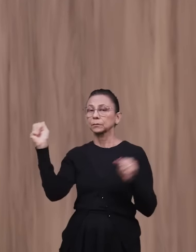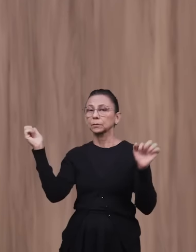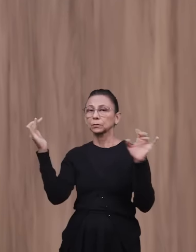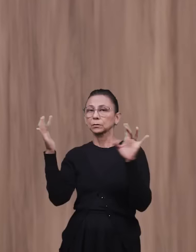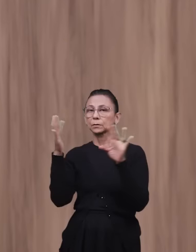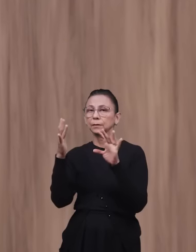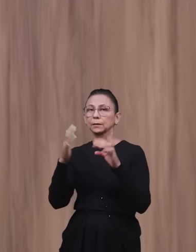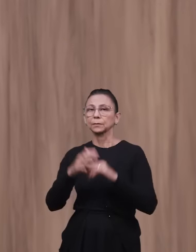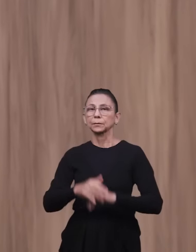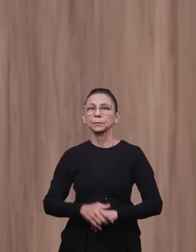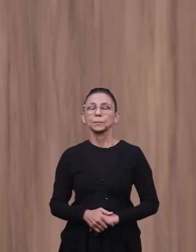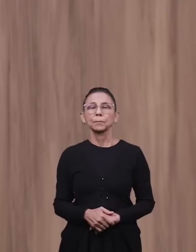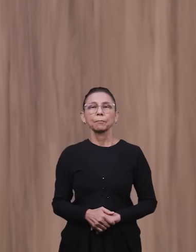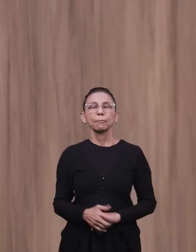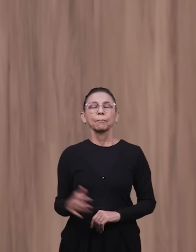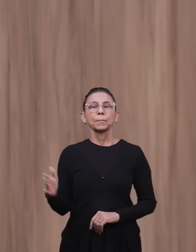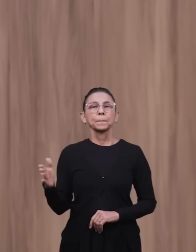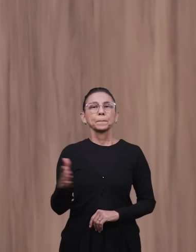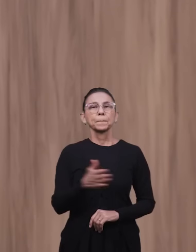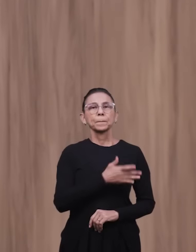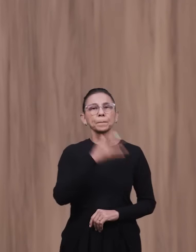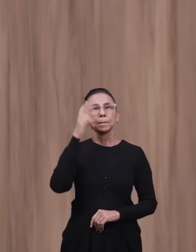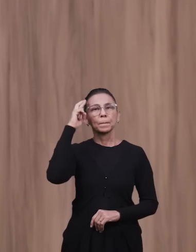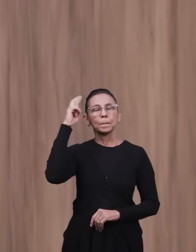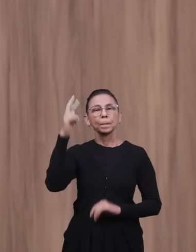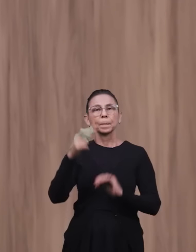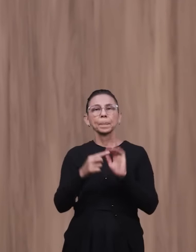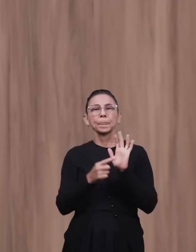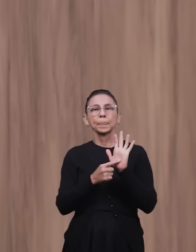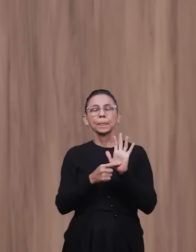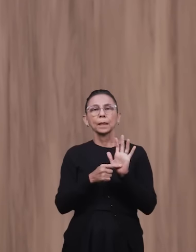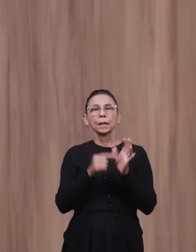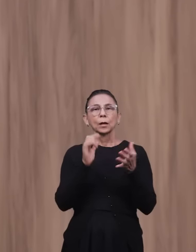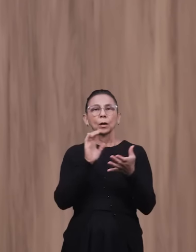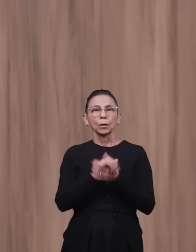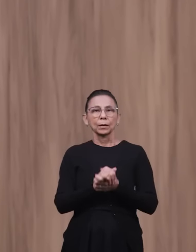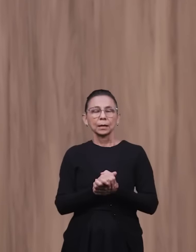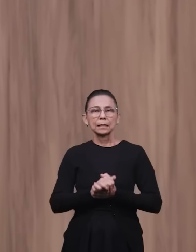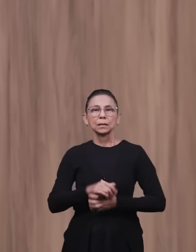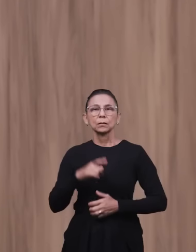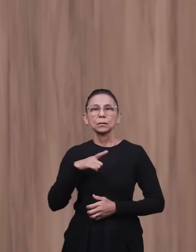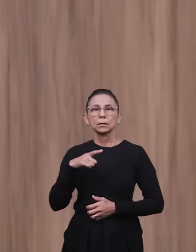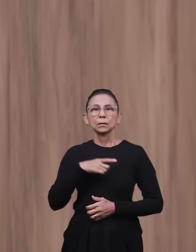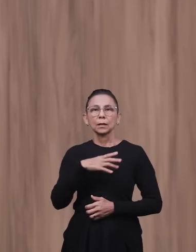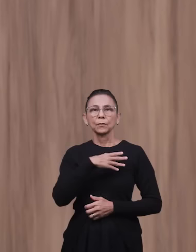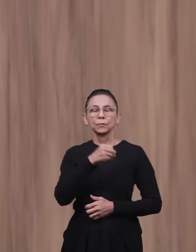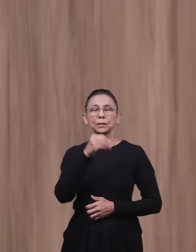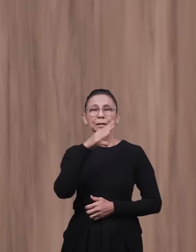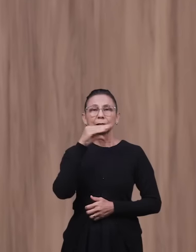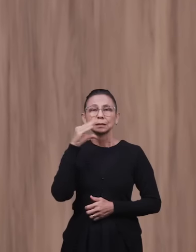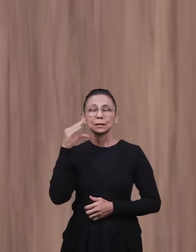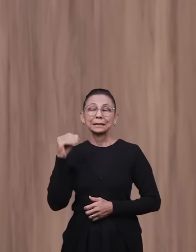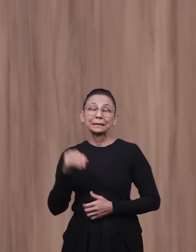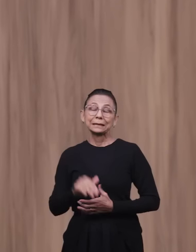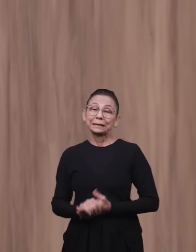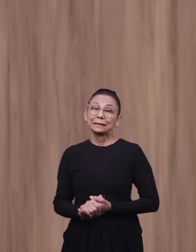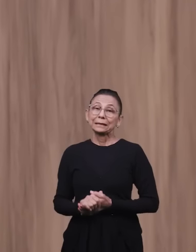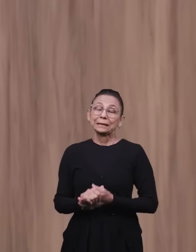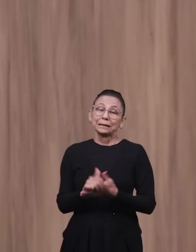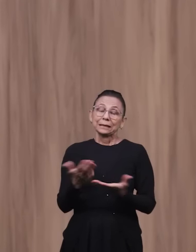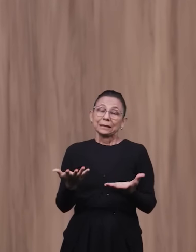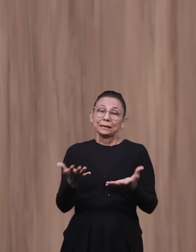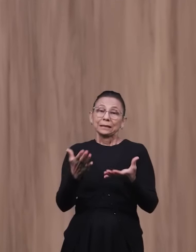em sua vida e na vida do seu irmão. O Senhor mostrou um casal que tem uma filha adolescente, e esse casal está em